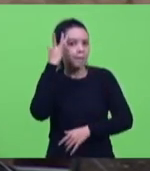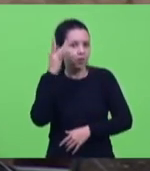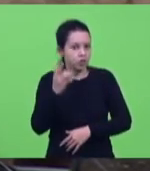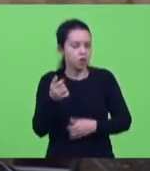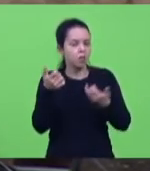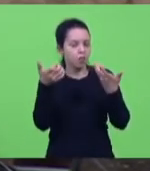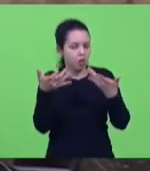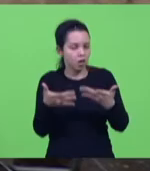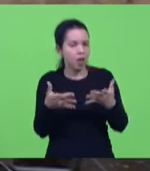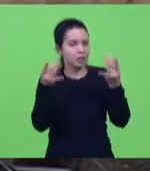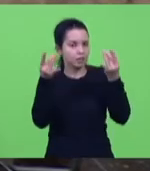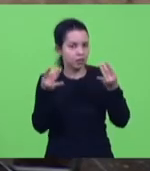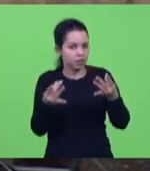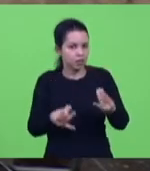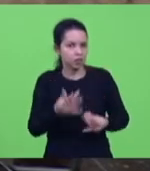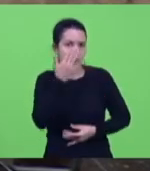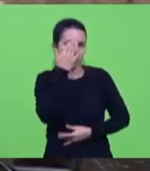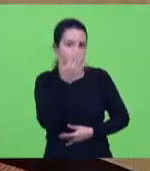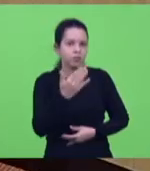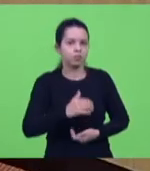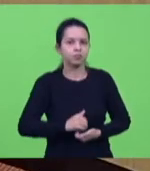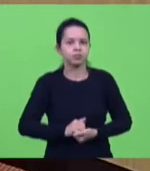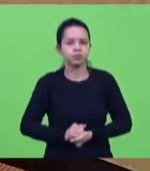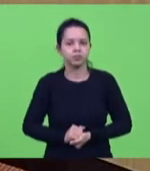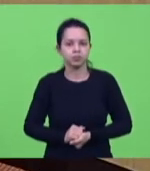mais detalhes. Obrigado, presidente.